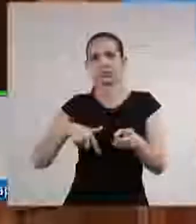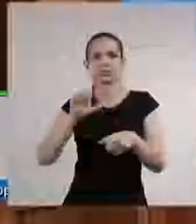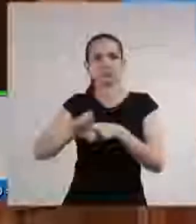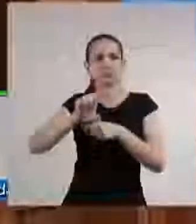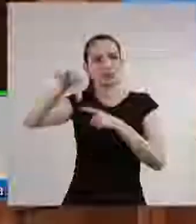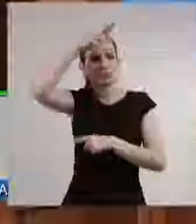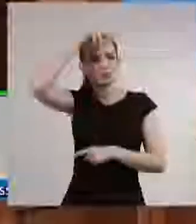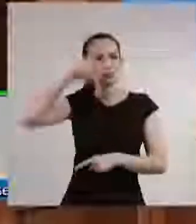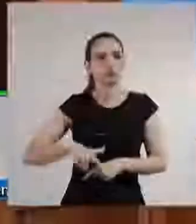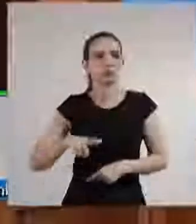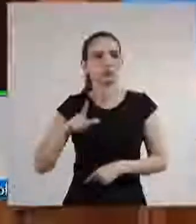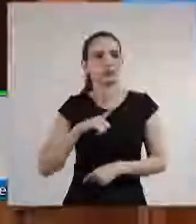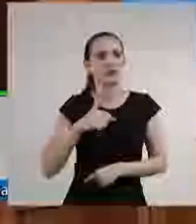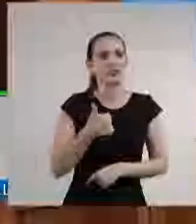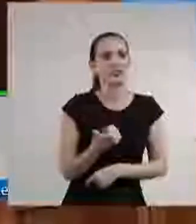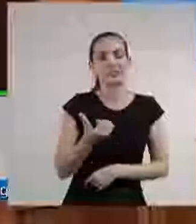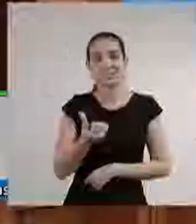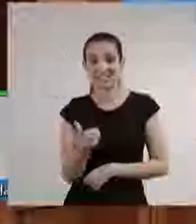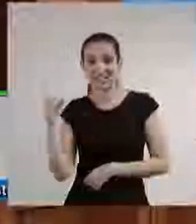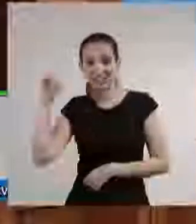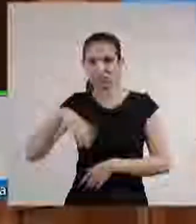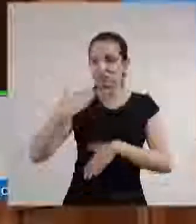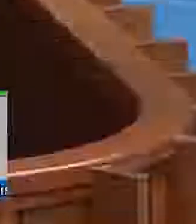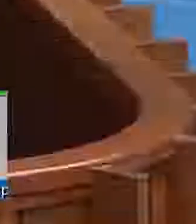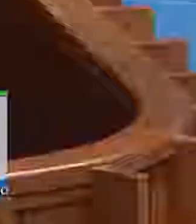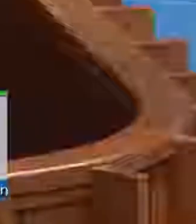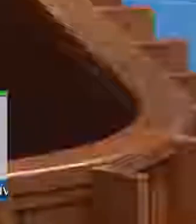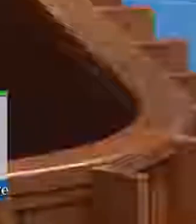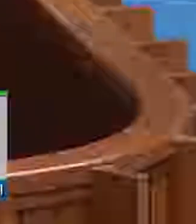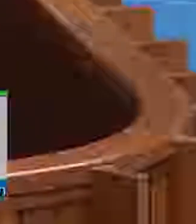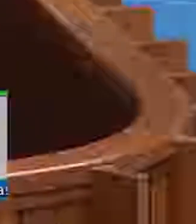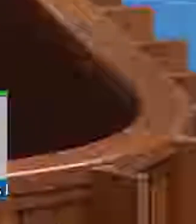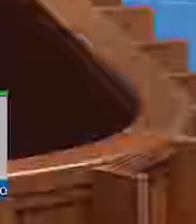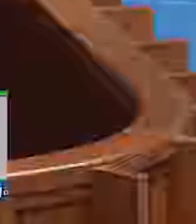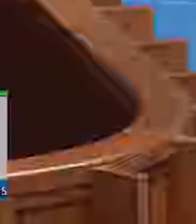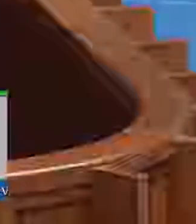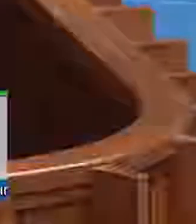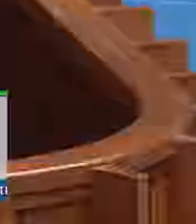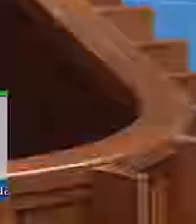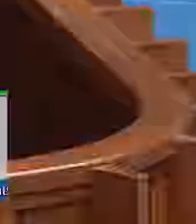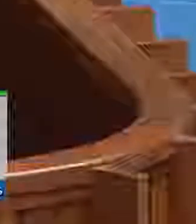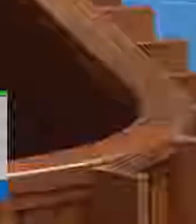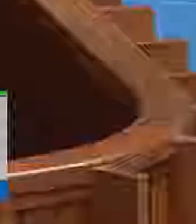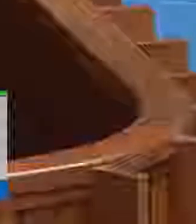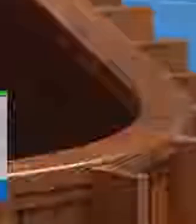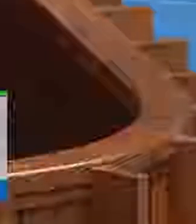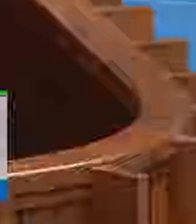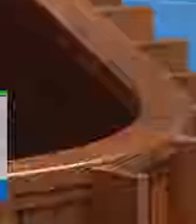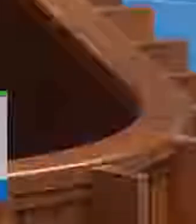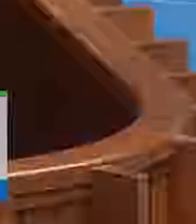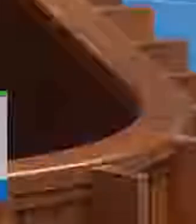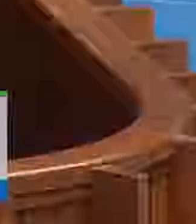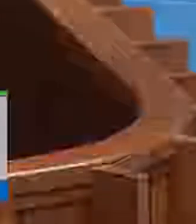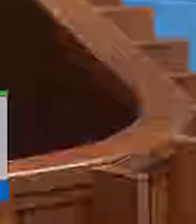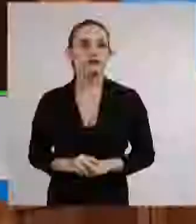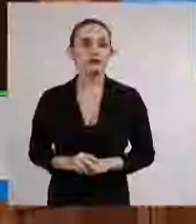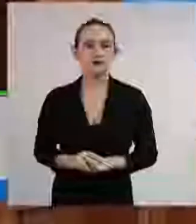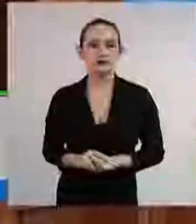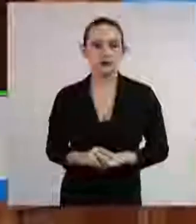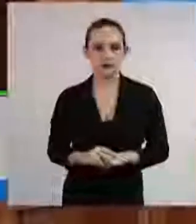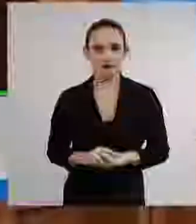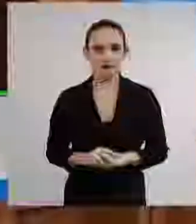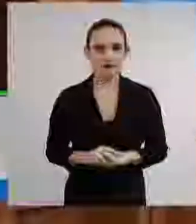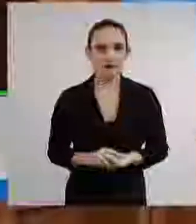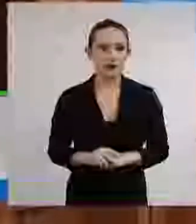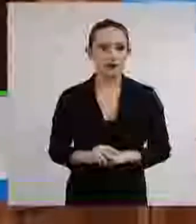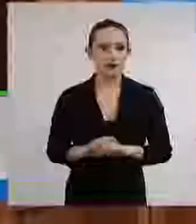16 dias, serão realizadas panfletagens, palestras, debates e rodas de conversa, bem como serão trabalhadas nas redes